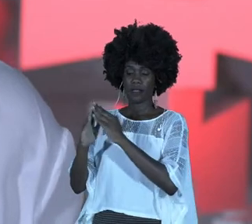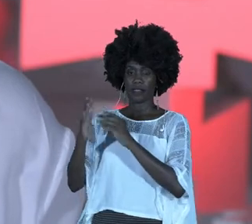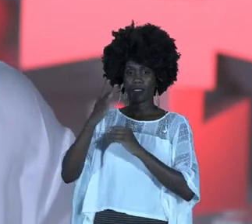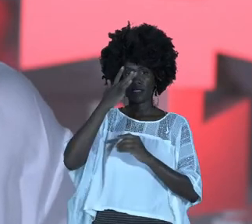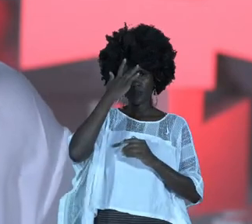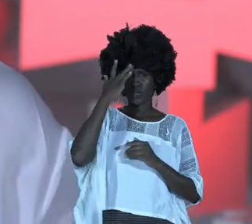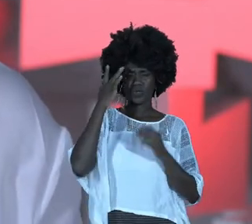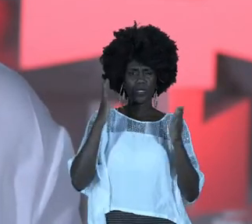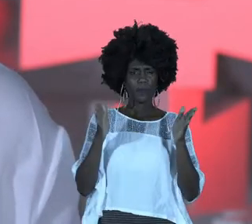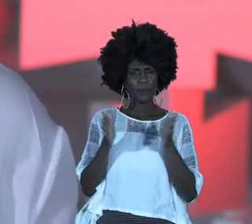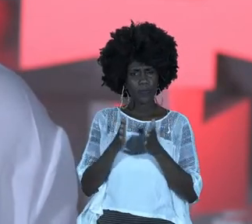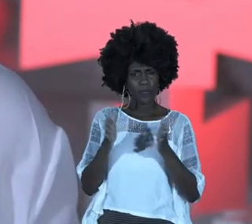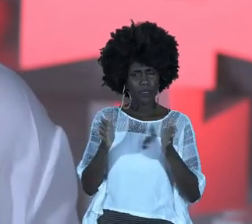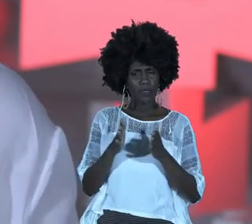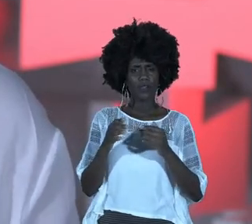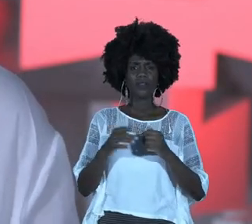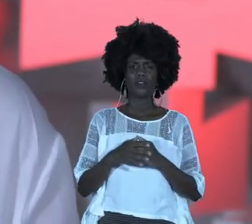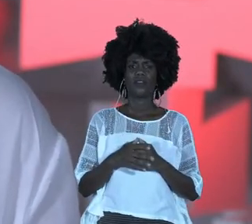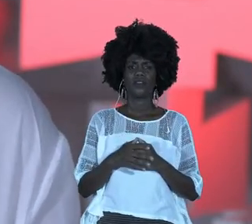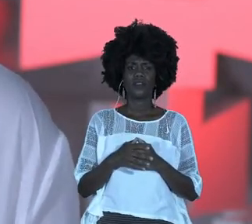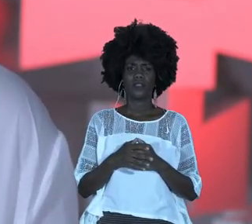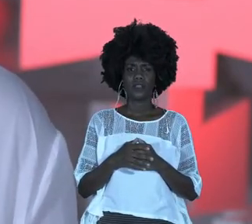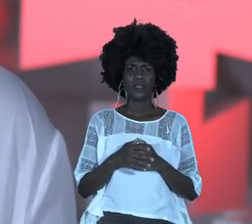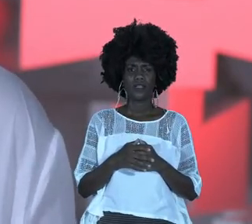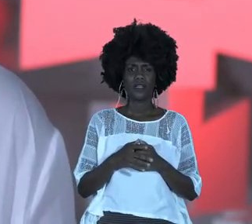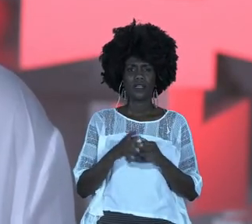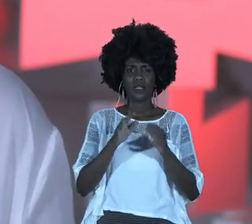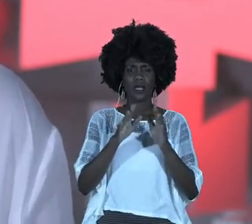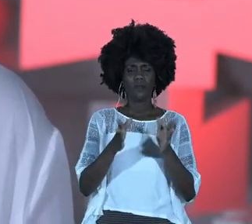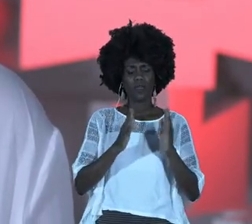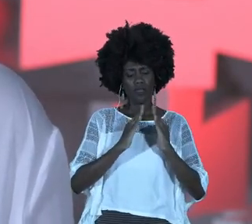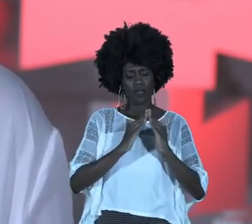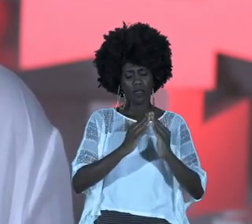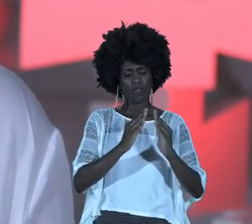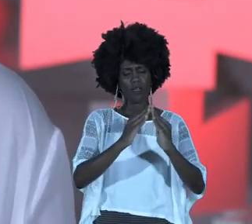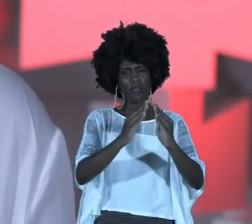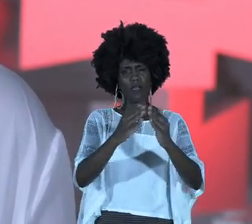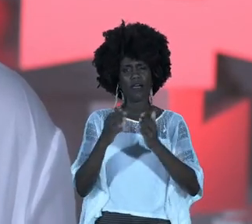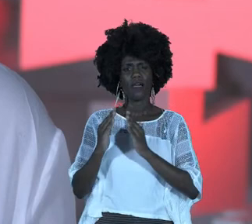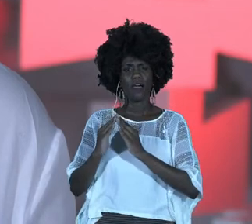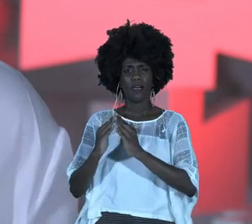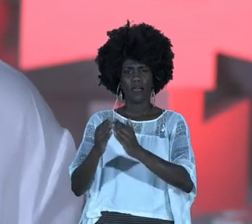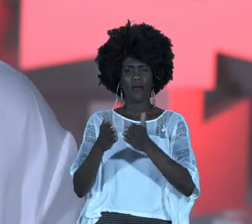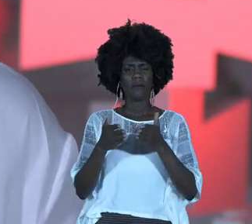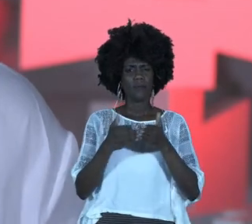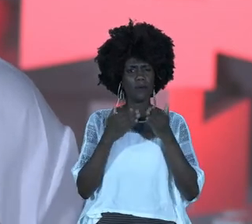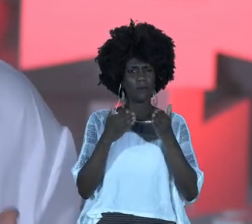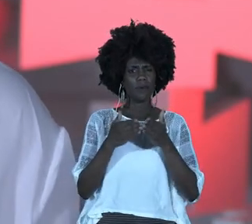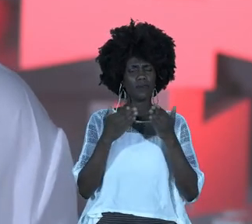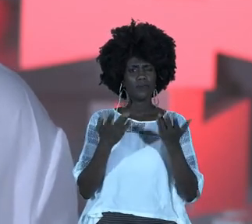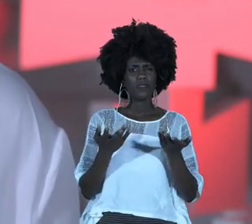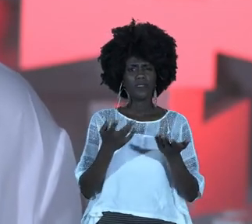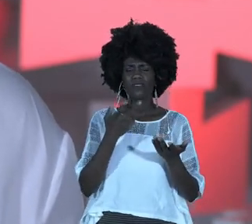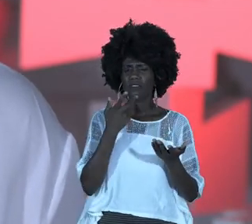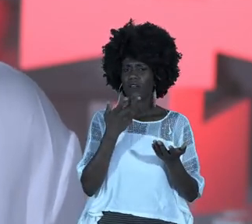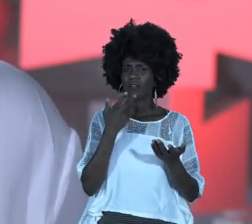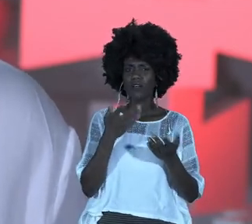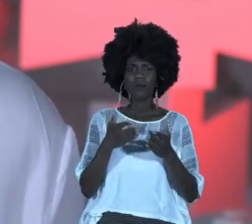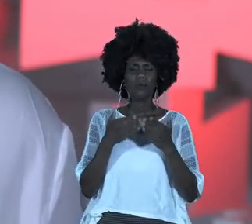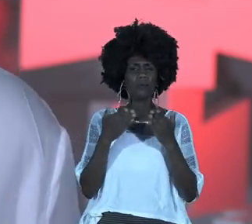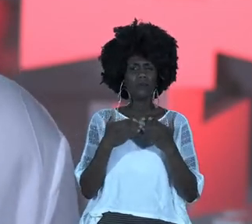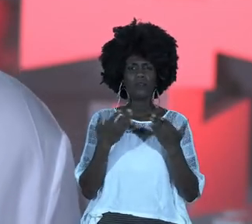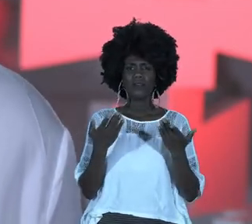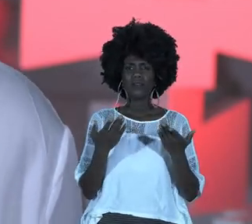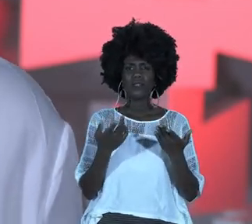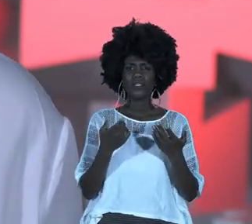é pequena, contida, porque o vilarejo é muito pobre, muito assim, pobre que eu digo,